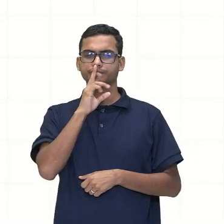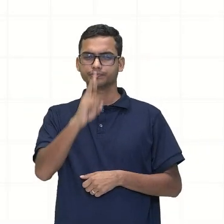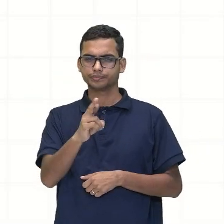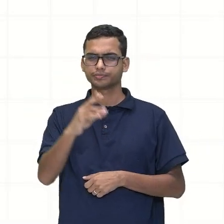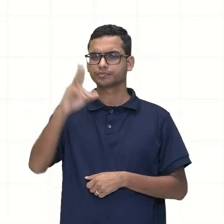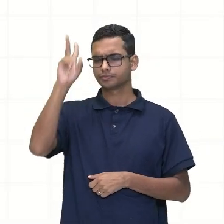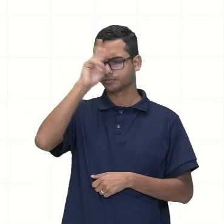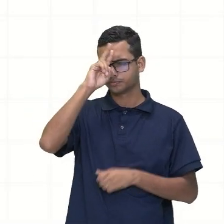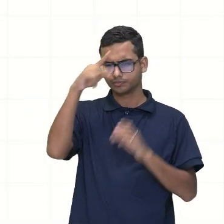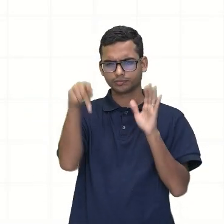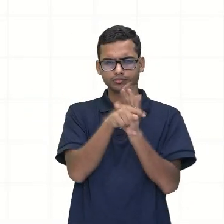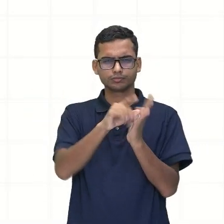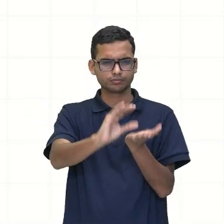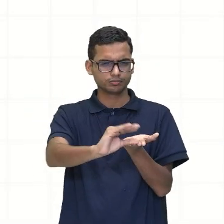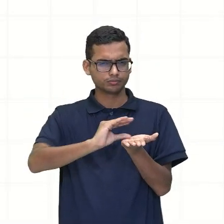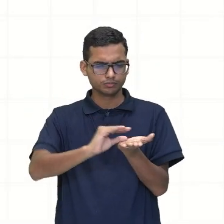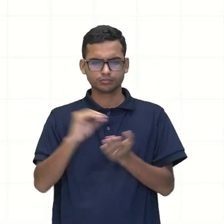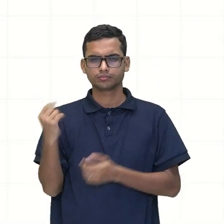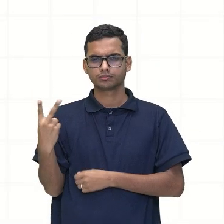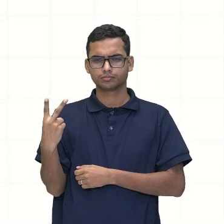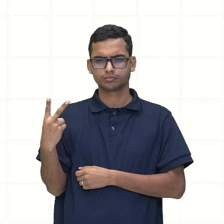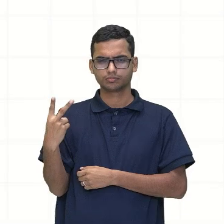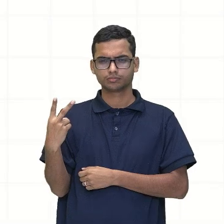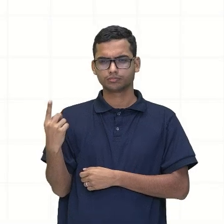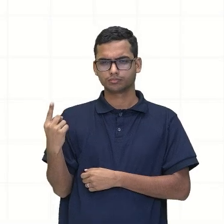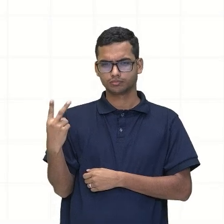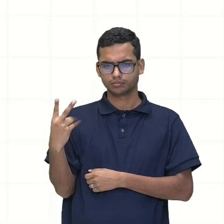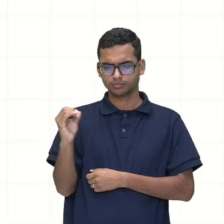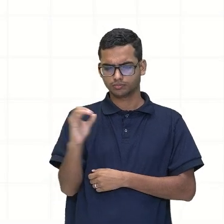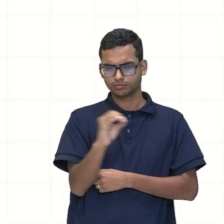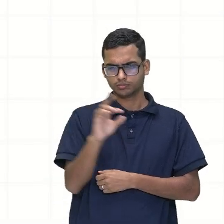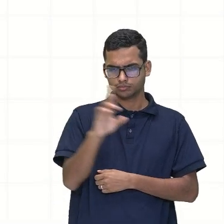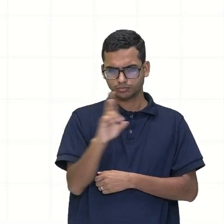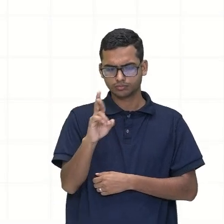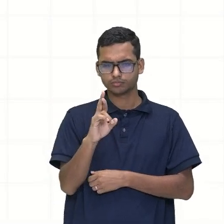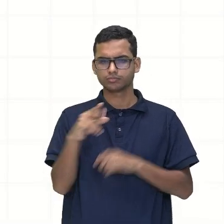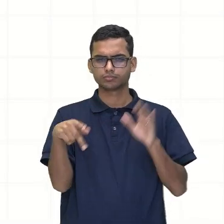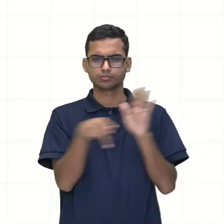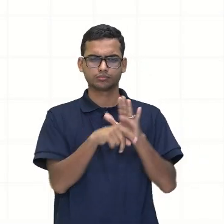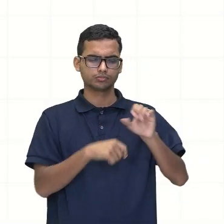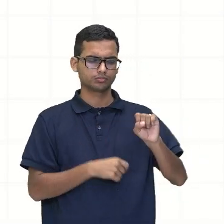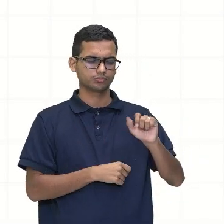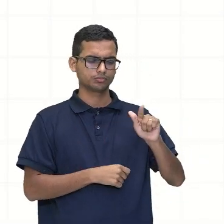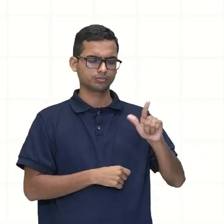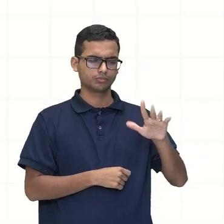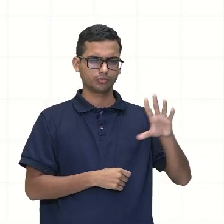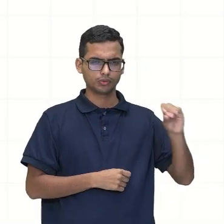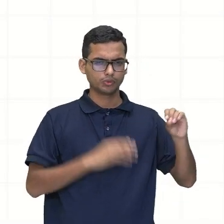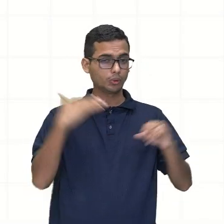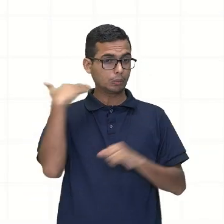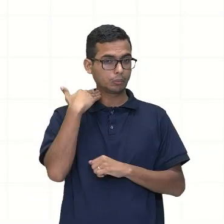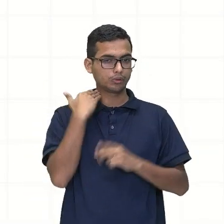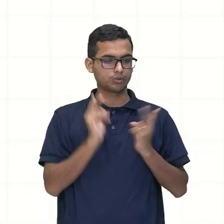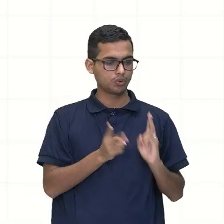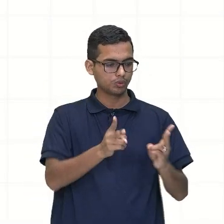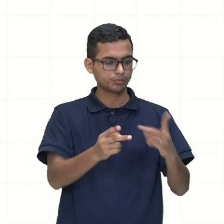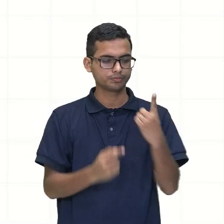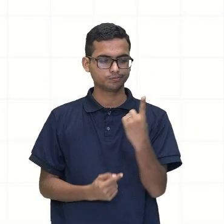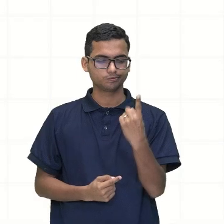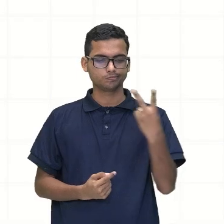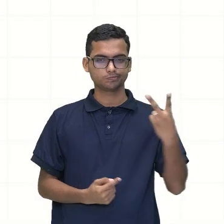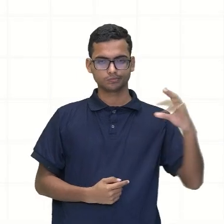crédito de R$ 200, o meu saldo ficou somente 120. Então, quanto é que era o nosso